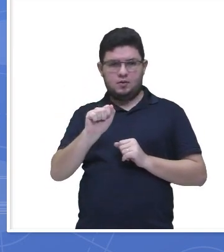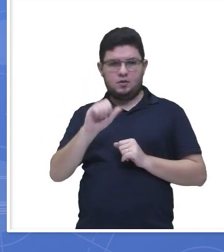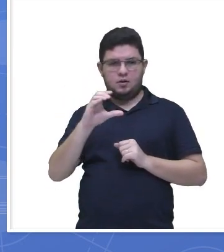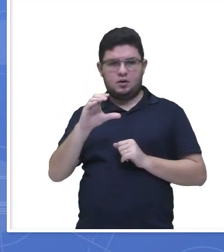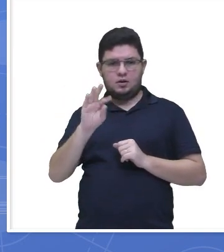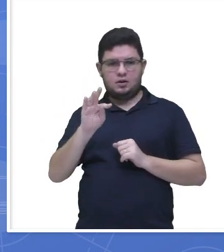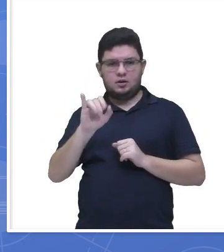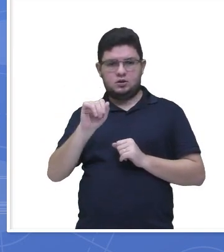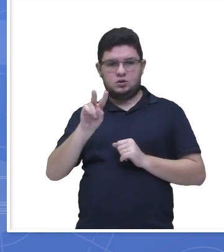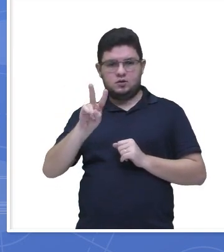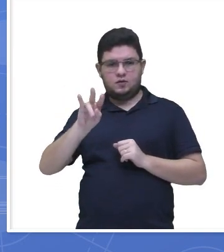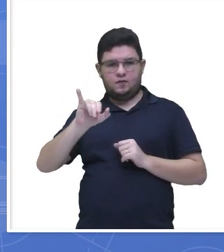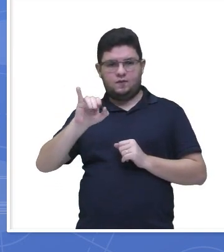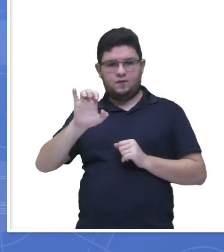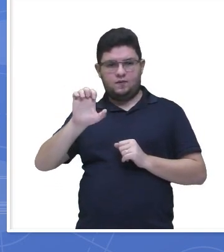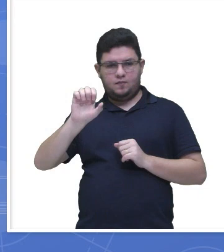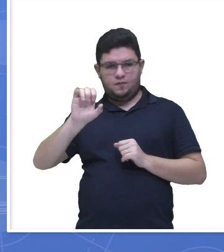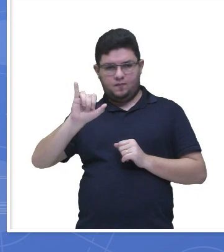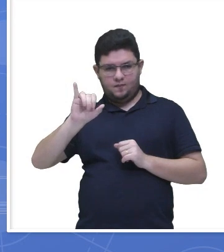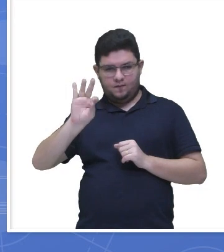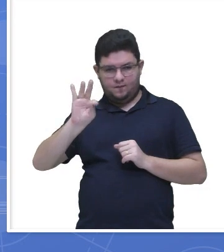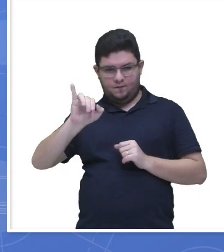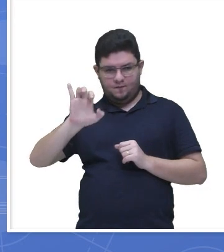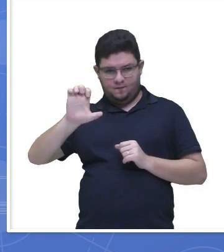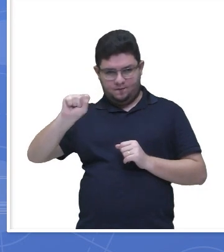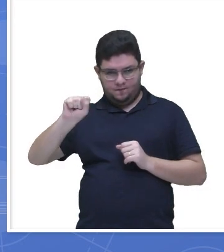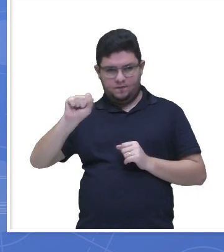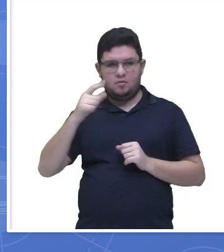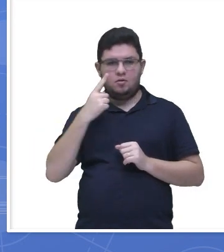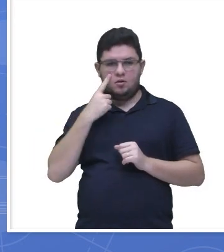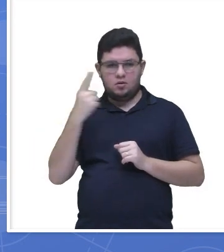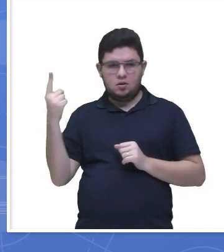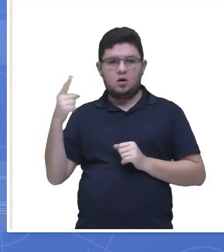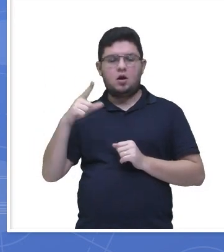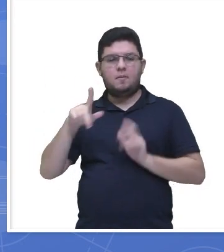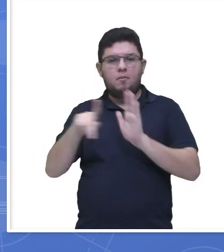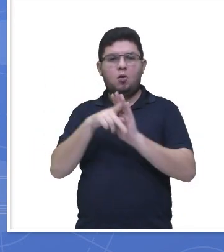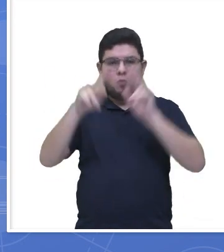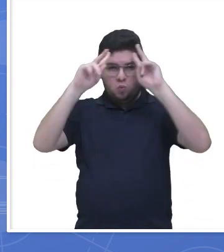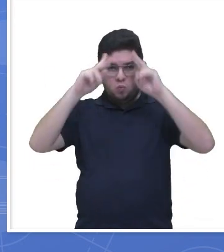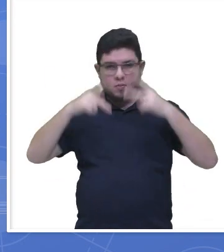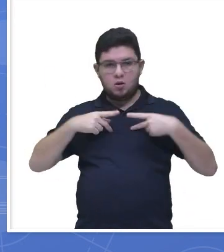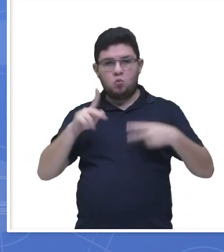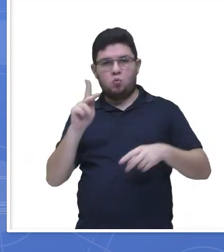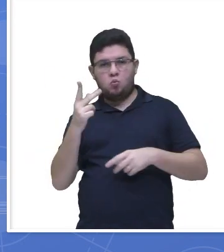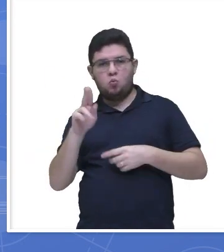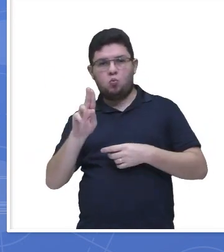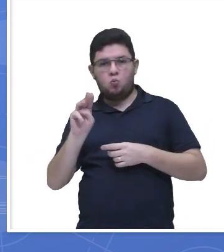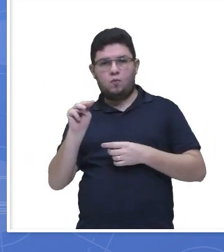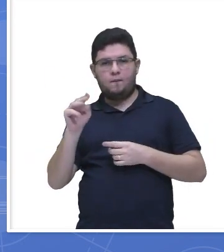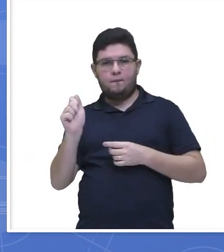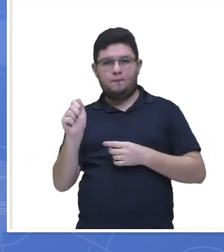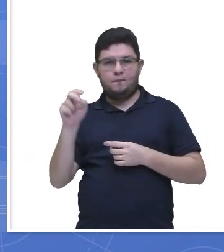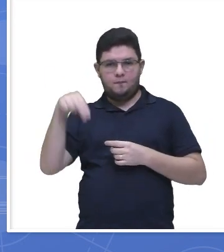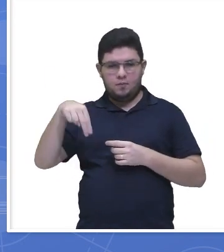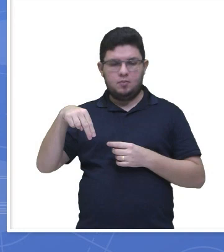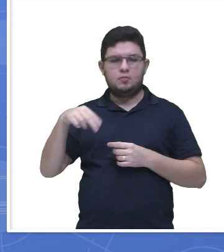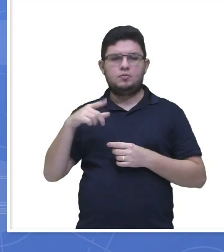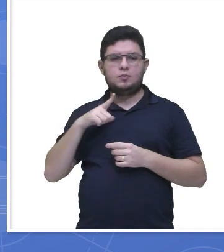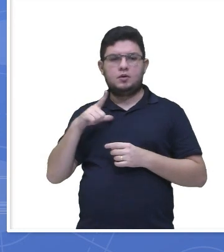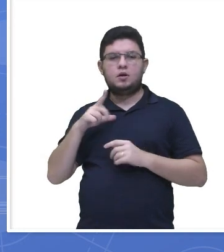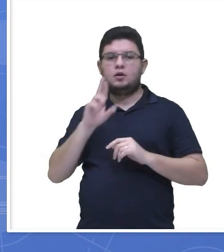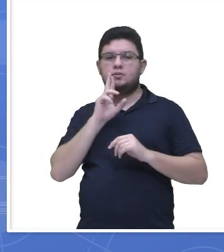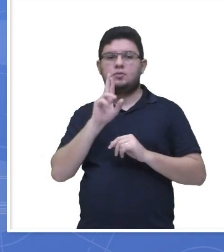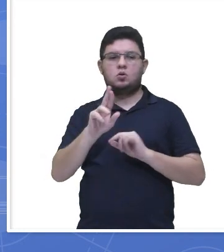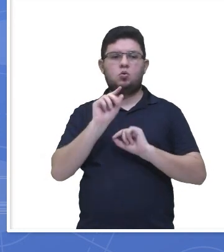humana, humano, então já tem uma informação para ir buscar aqui. Aí nós temos ali na sequência a resposta que é